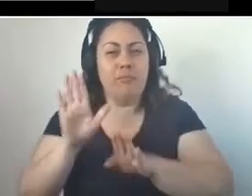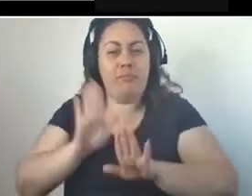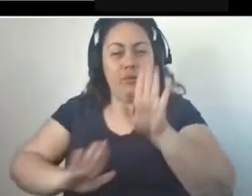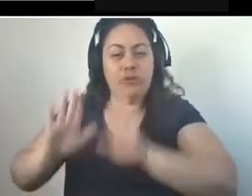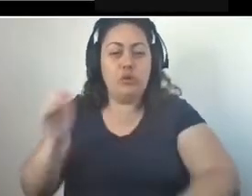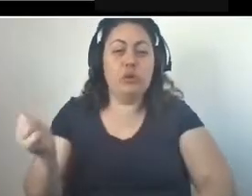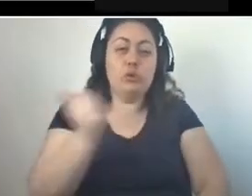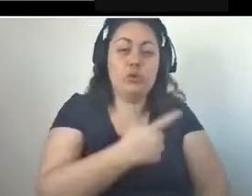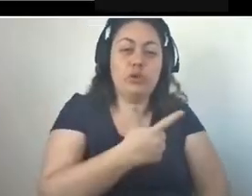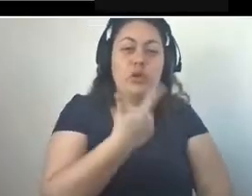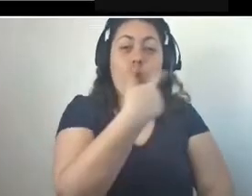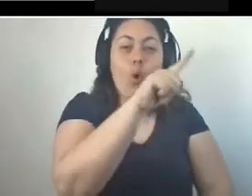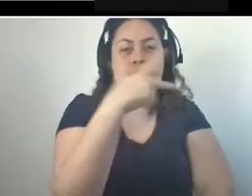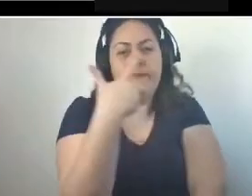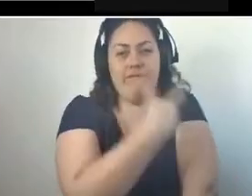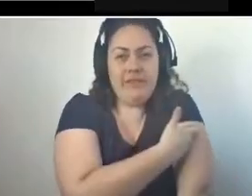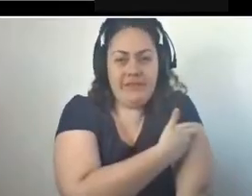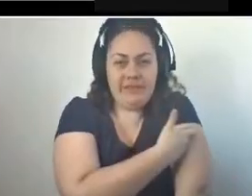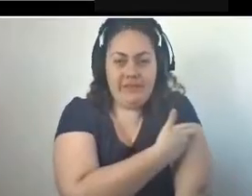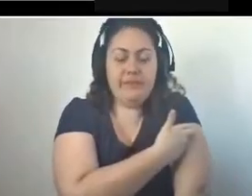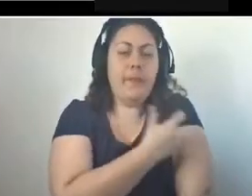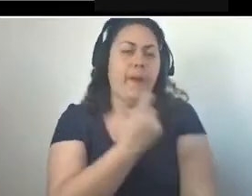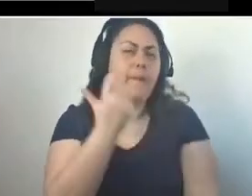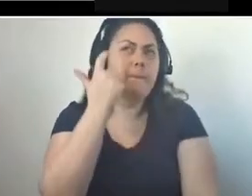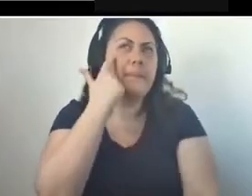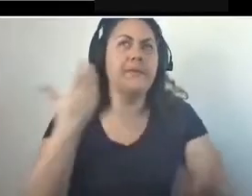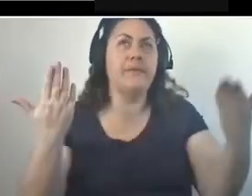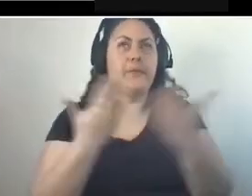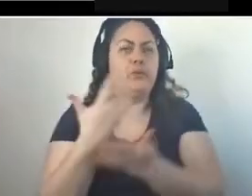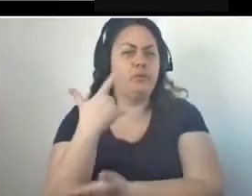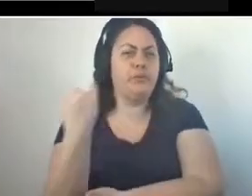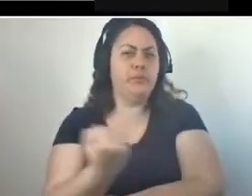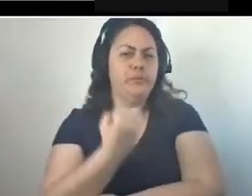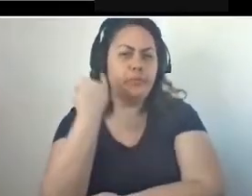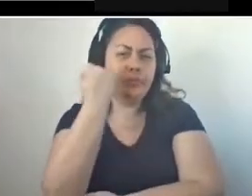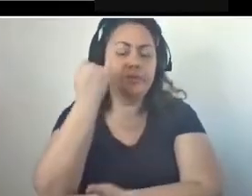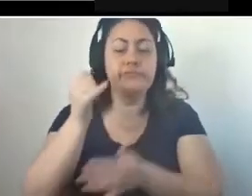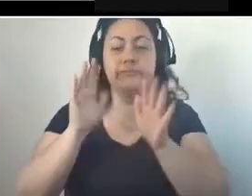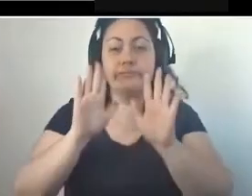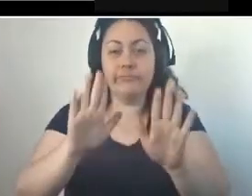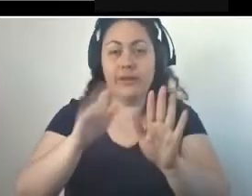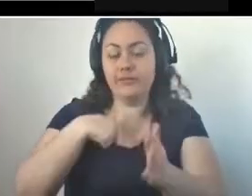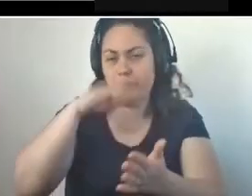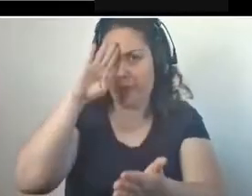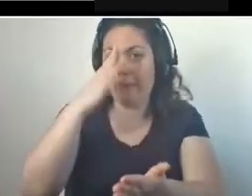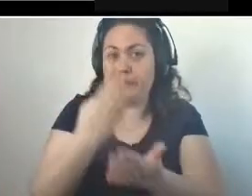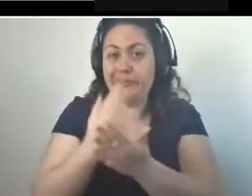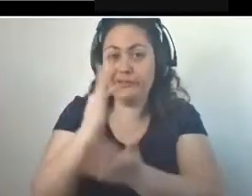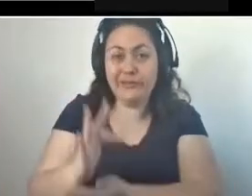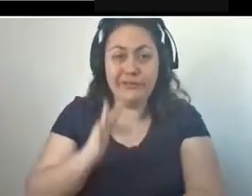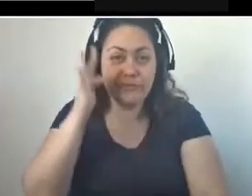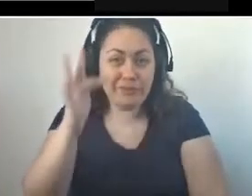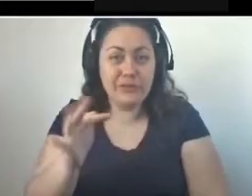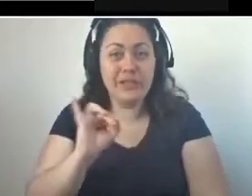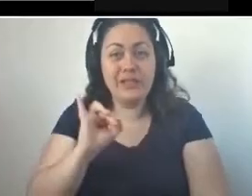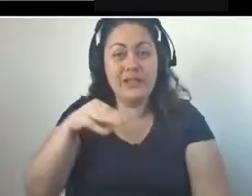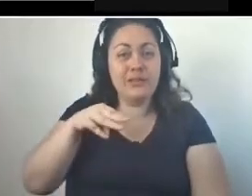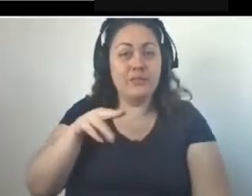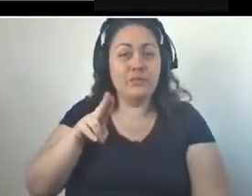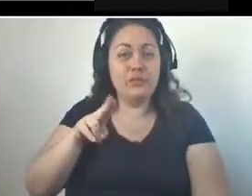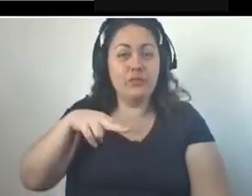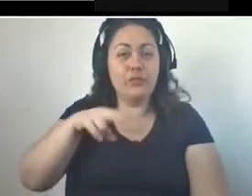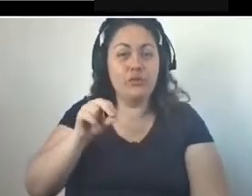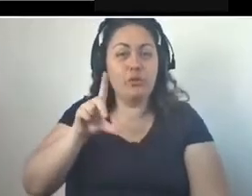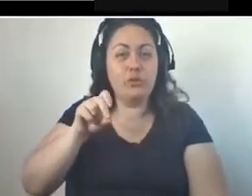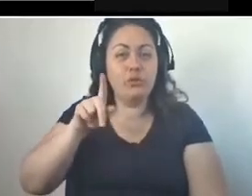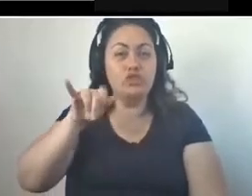isso pode não ser tão importante agora, no início, mas eu acredito que imunologicamente vai ser importante para a sobrevivência dessa